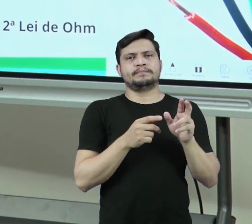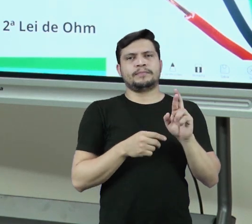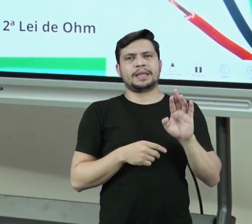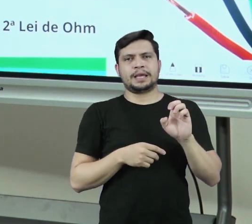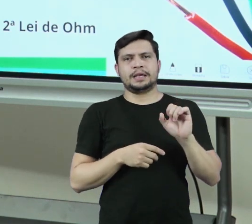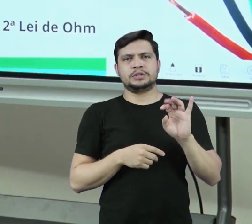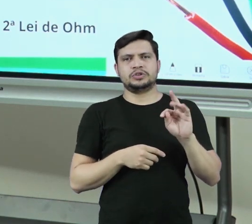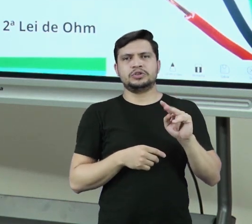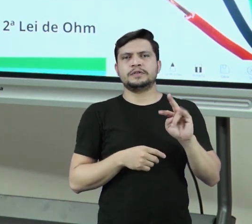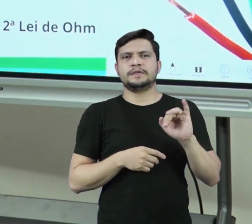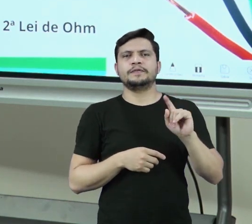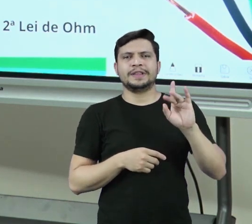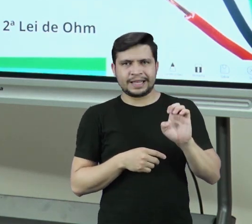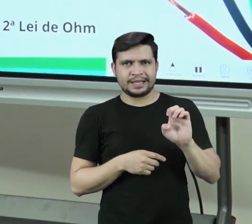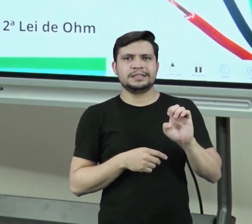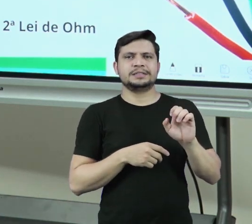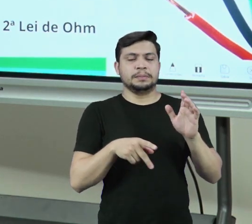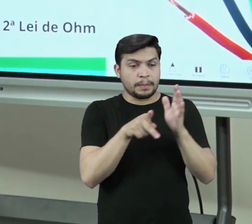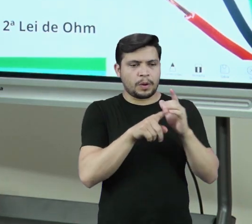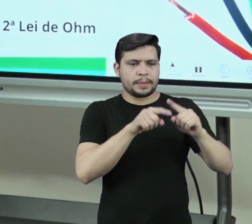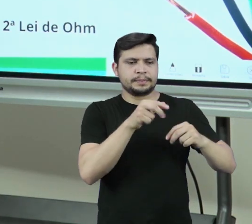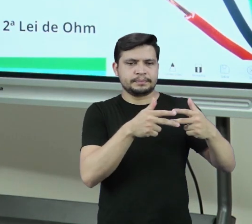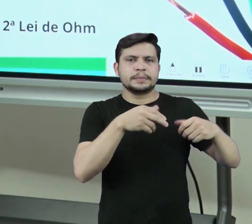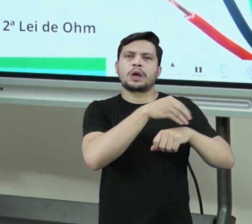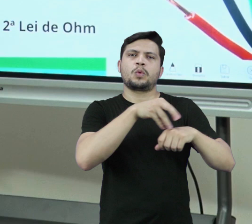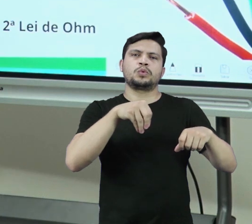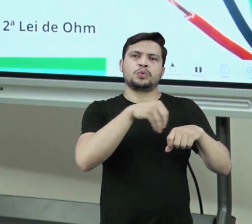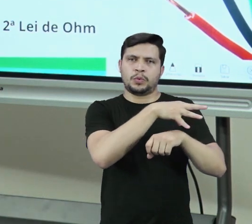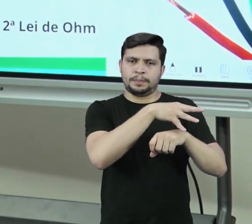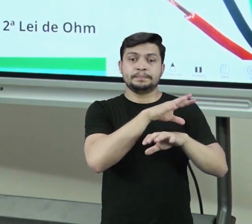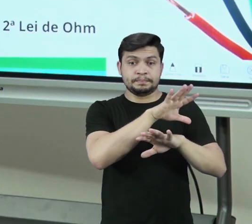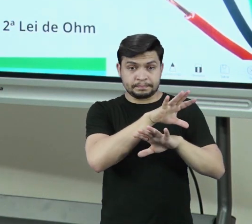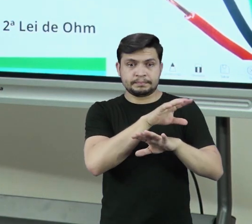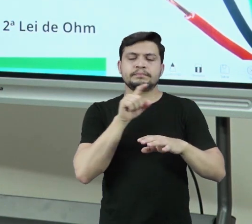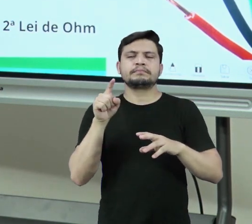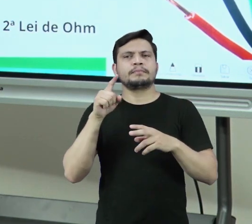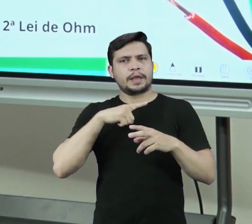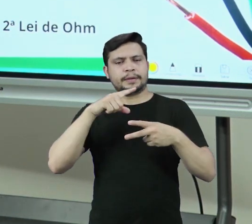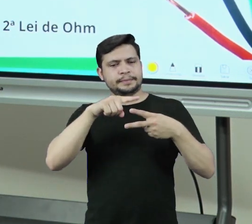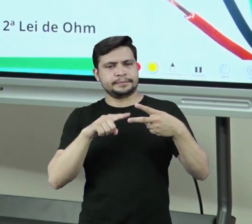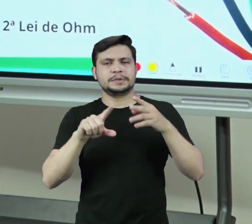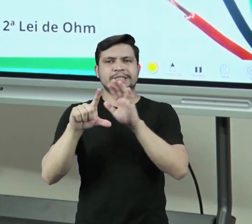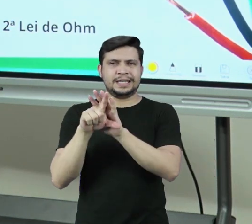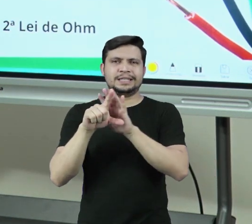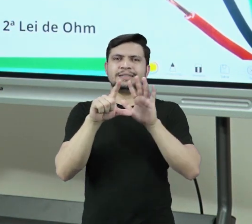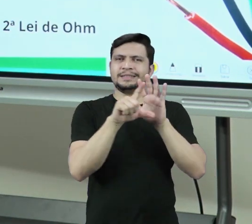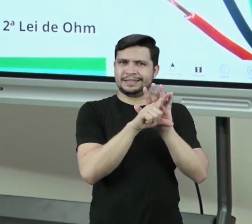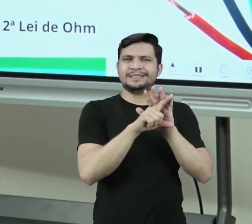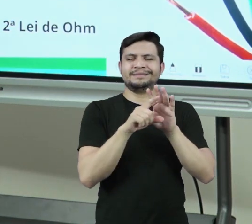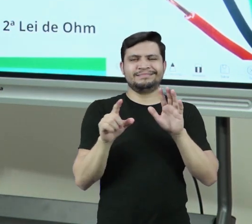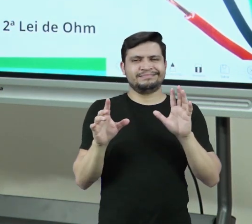essas duas informações, a gente, no caso, pode resumir basicamente as duas leis de Ohm em